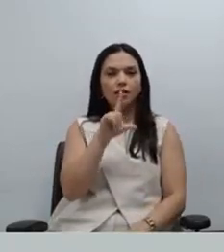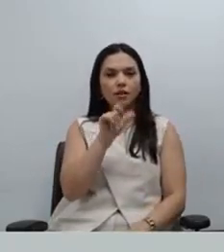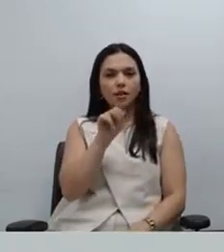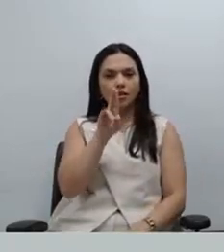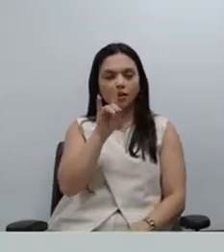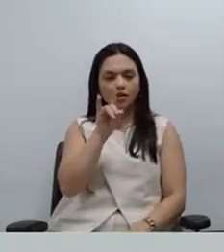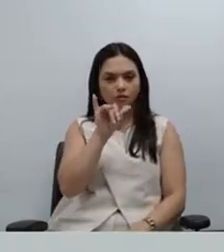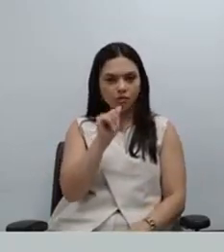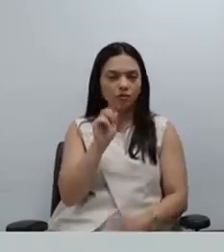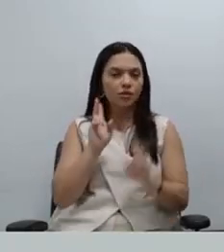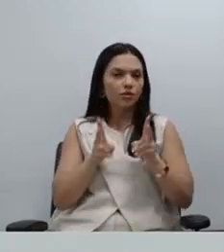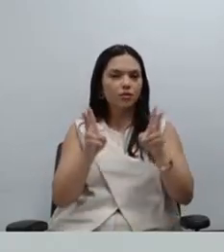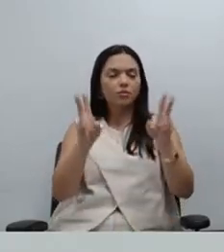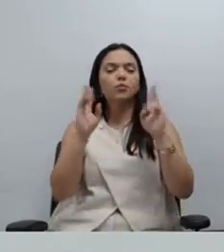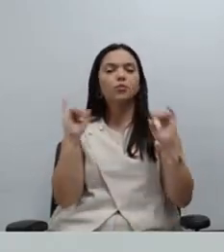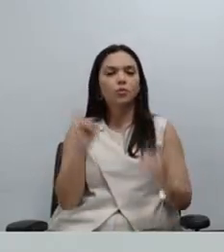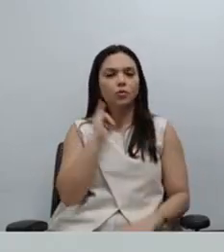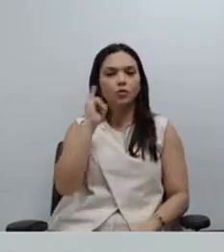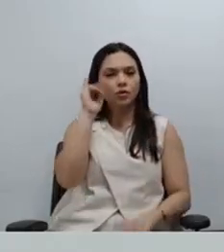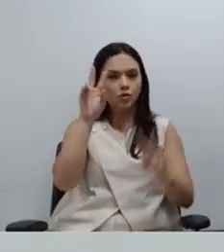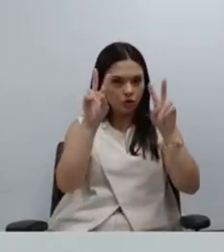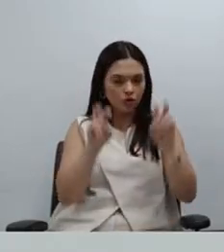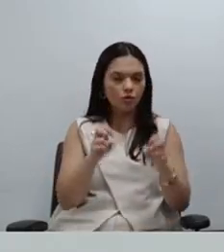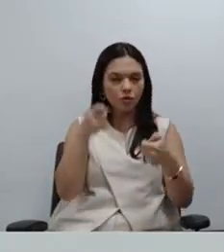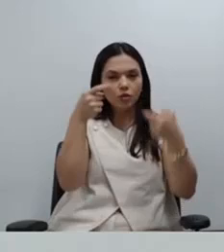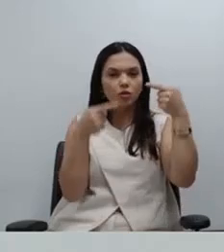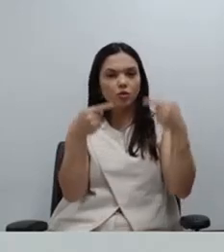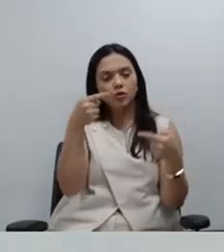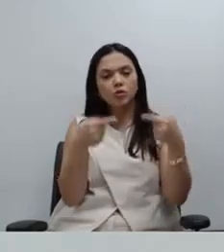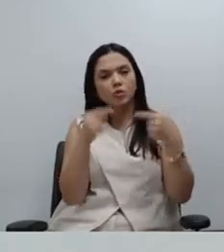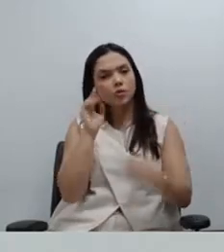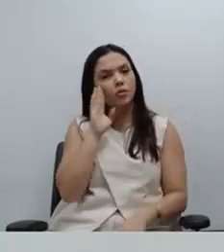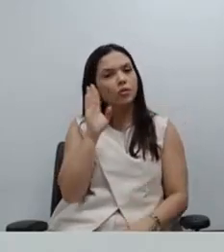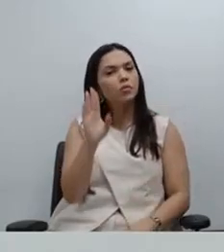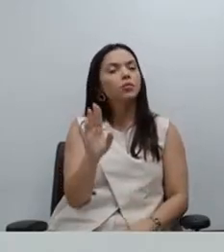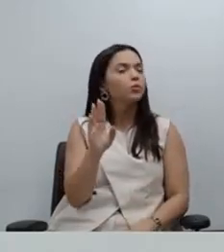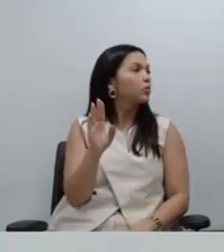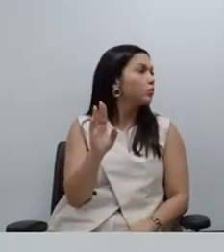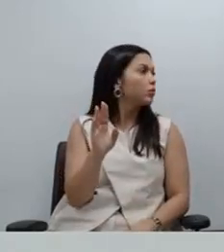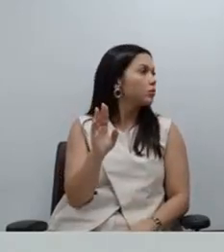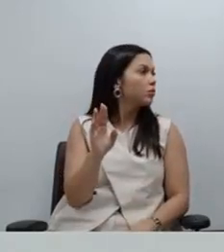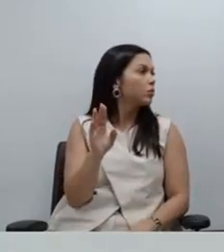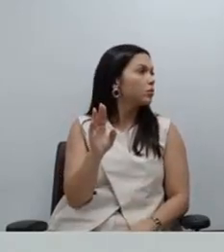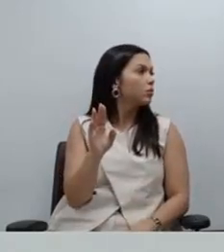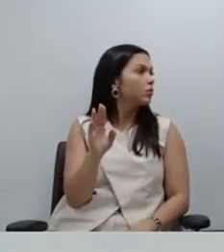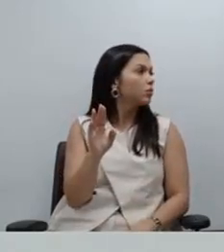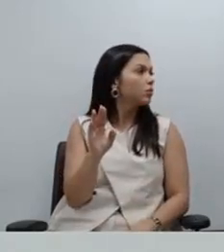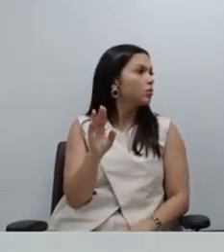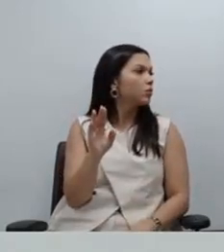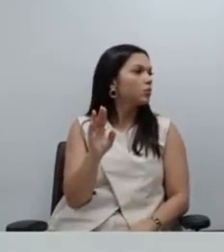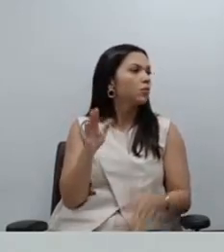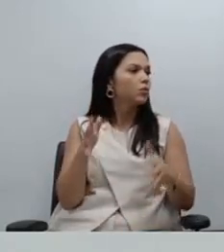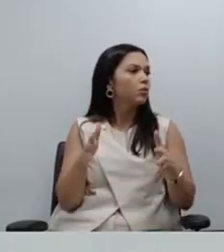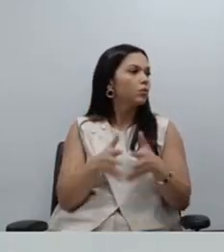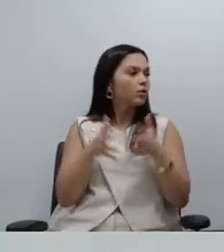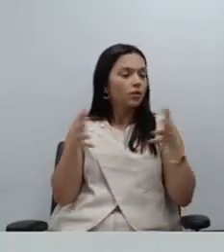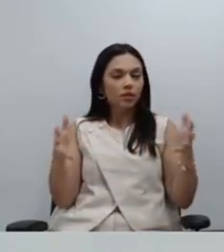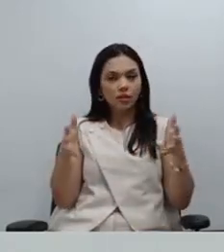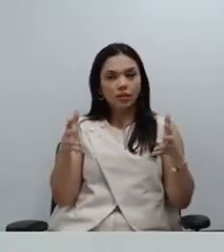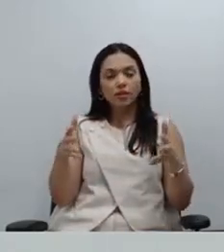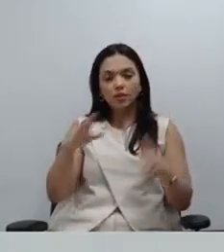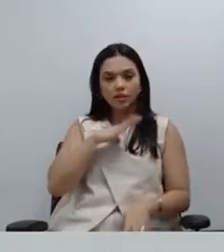bastante importante a pauta e a discussão, principalmente nas franjas das grandes cidades, no